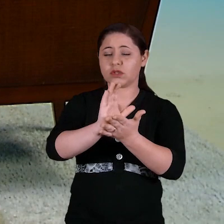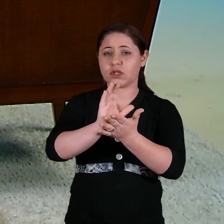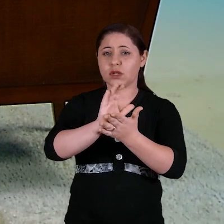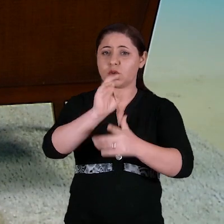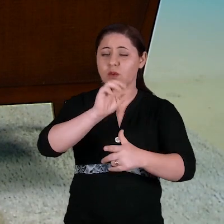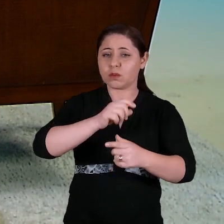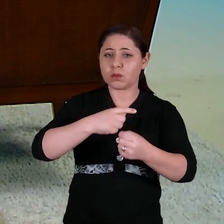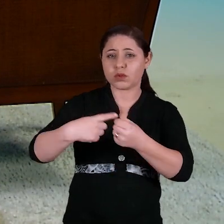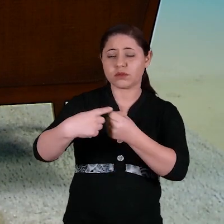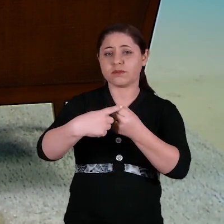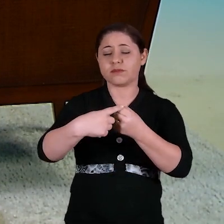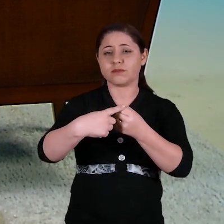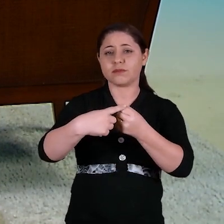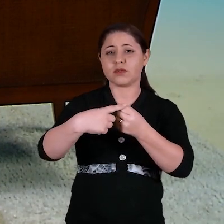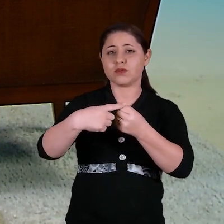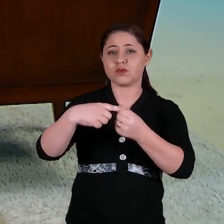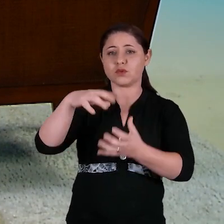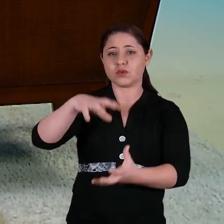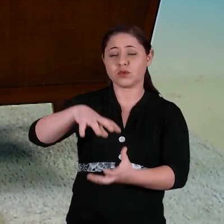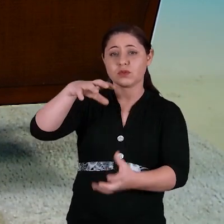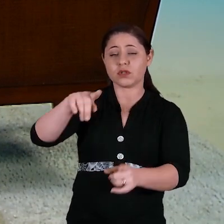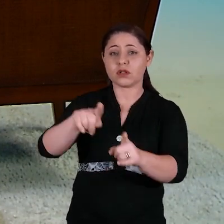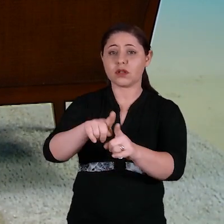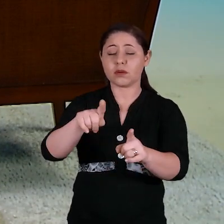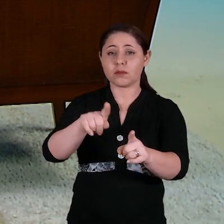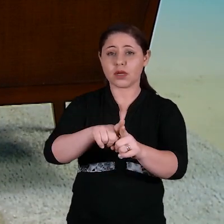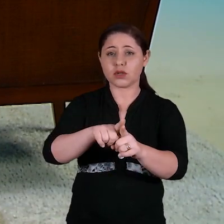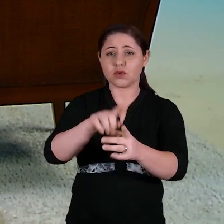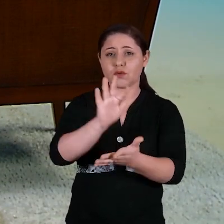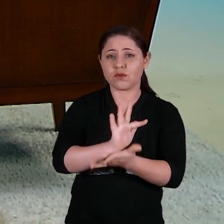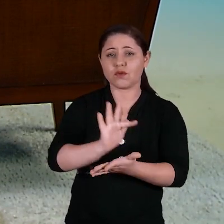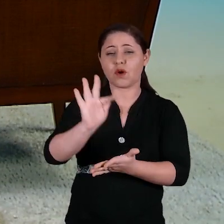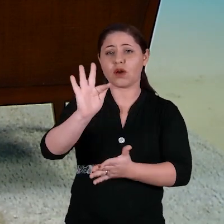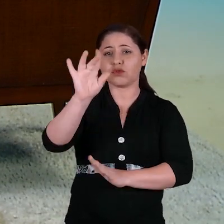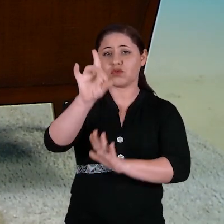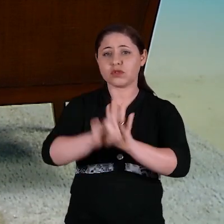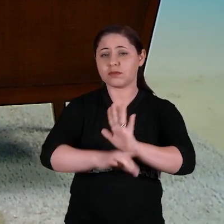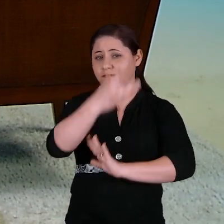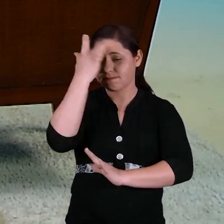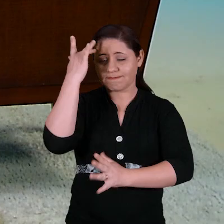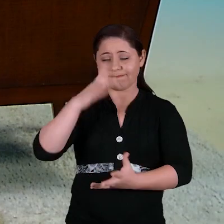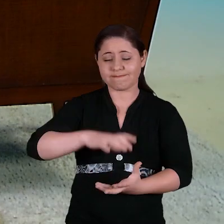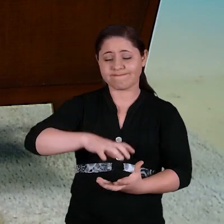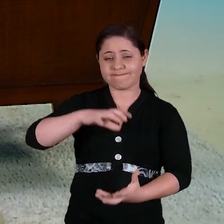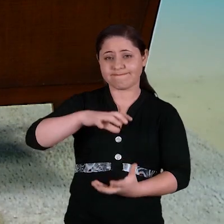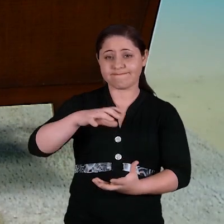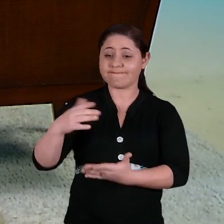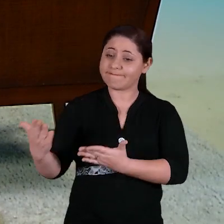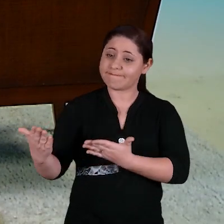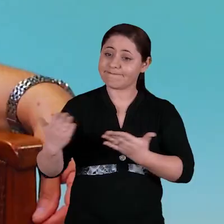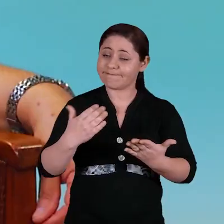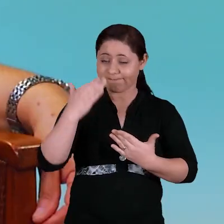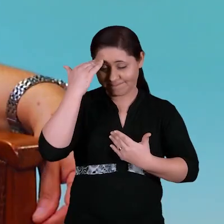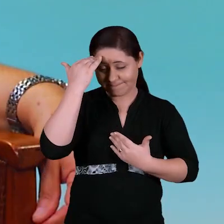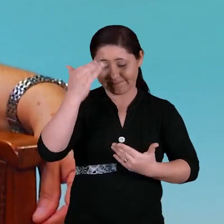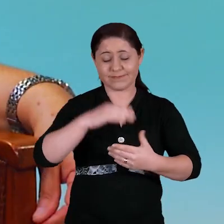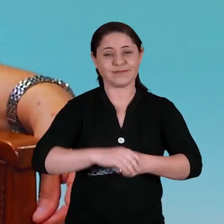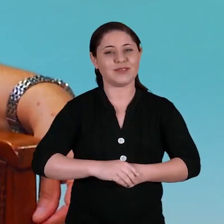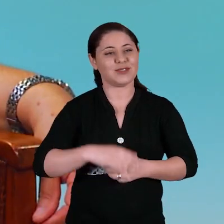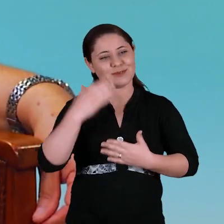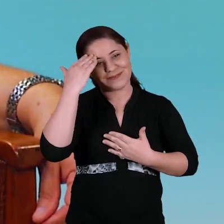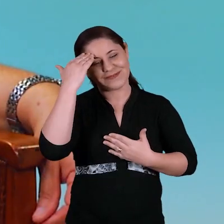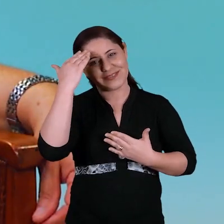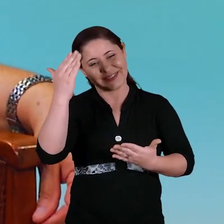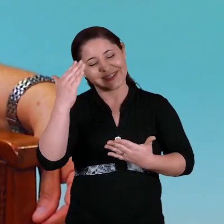e também vice-coordenadora do Fórum Permanente de Defesa dos Direitos da Pessoa Idosa. Seja bem-vinda, obrigada.